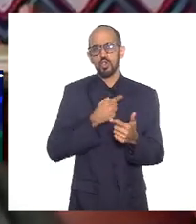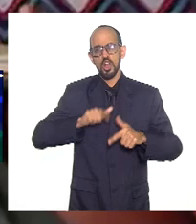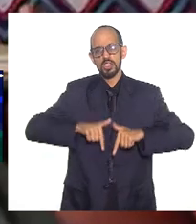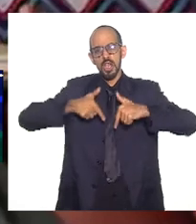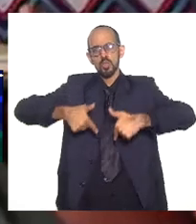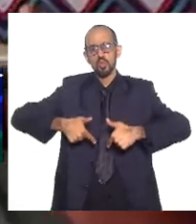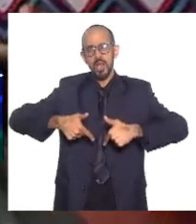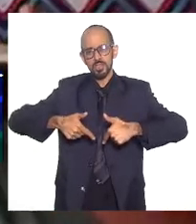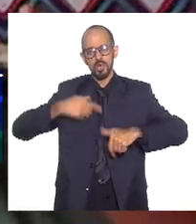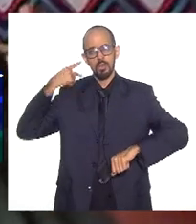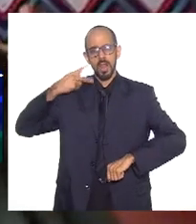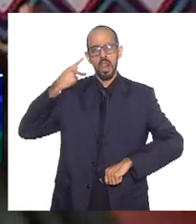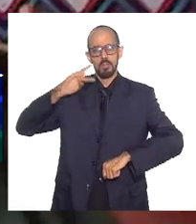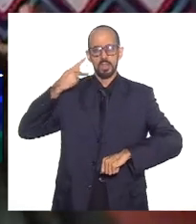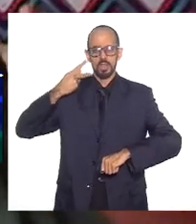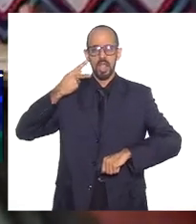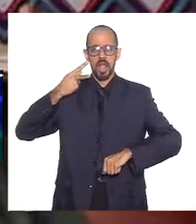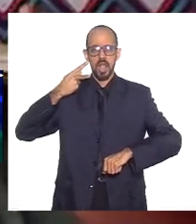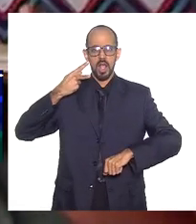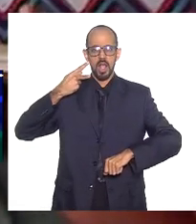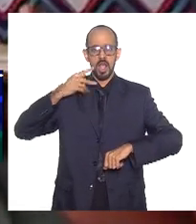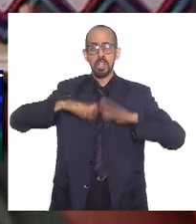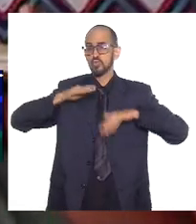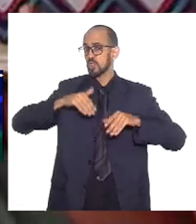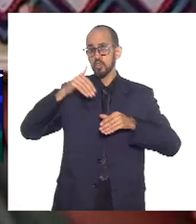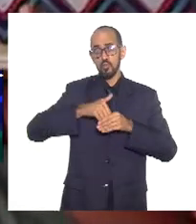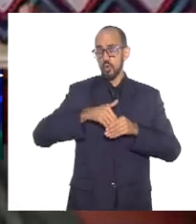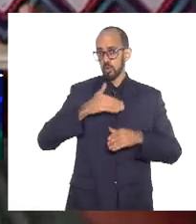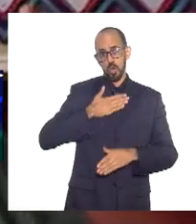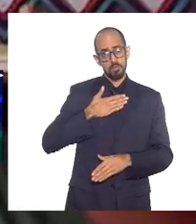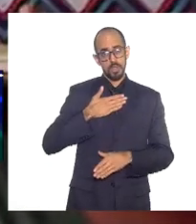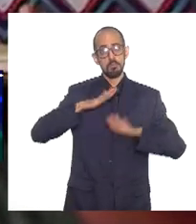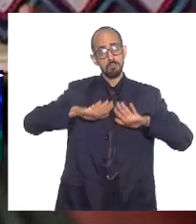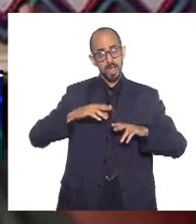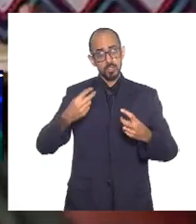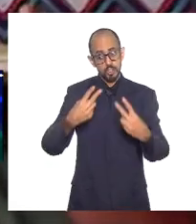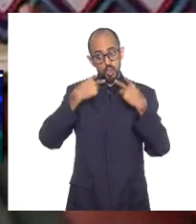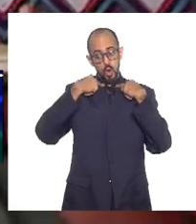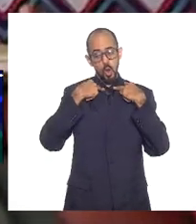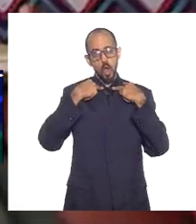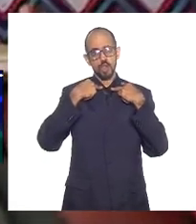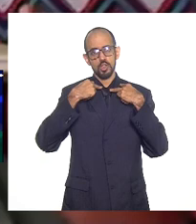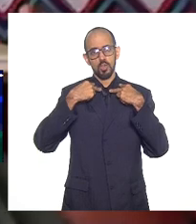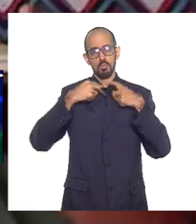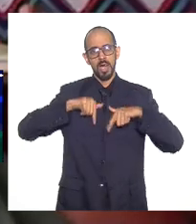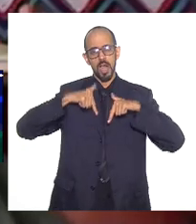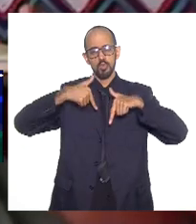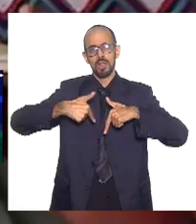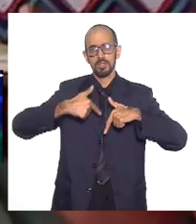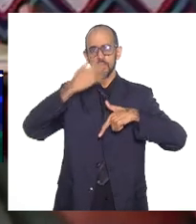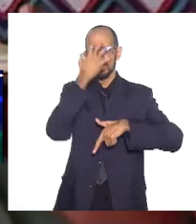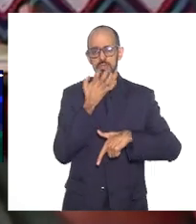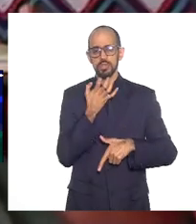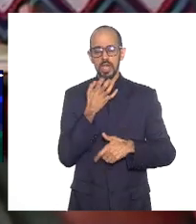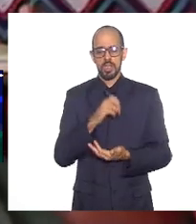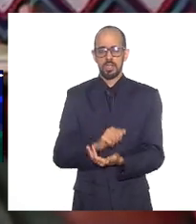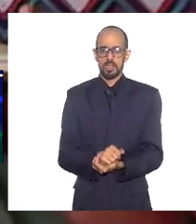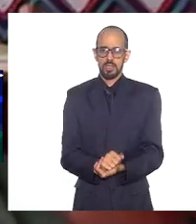parlamentar, mesmo que não tenham votado na gente, mas que olham para a nossa atuação séria,